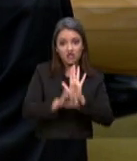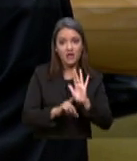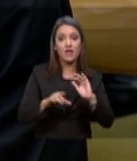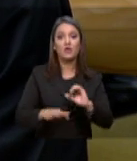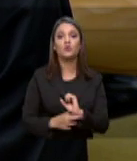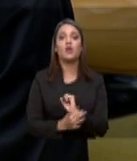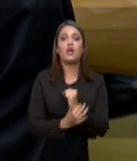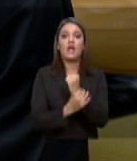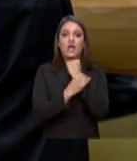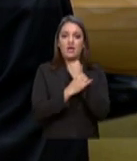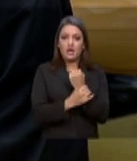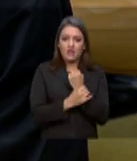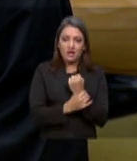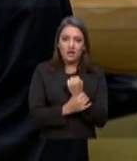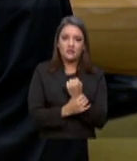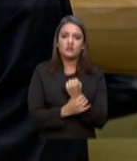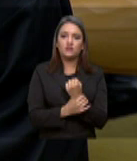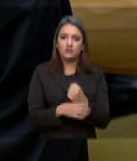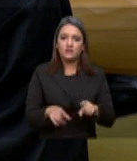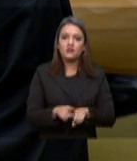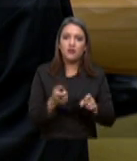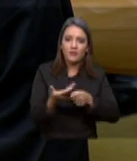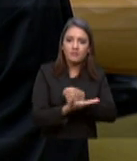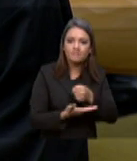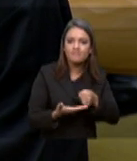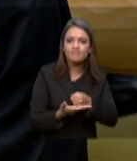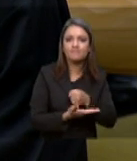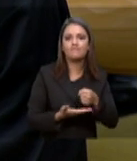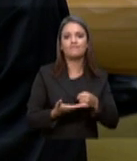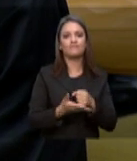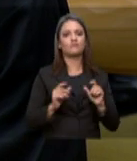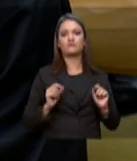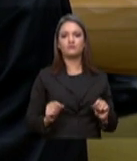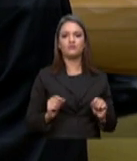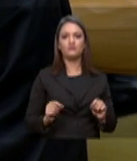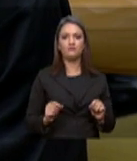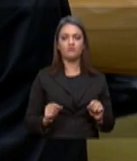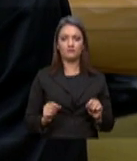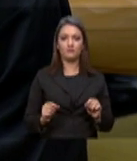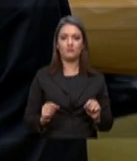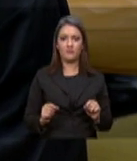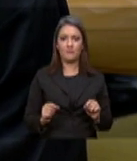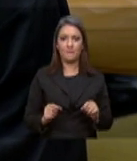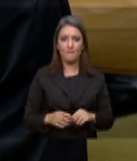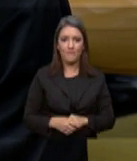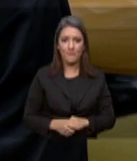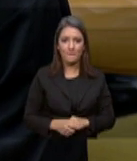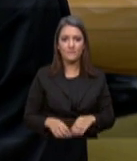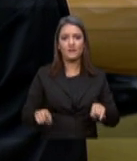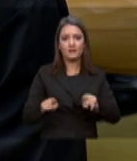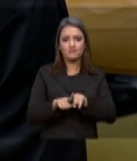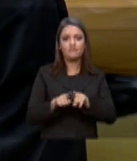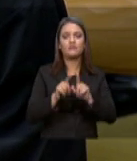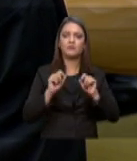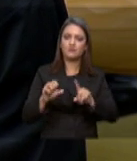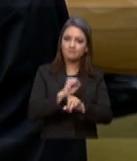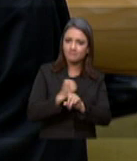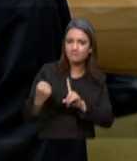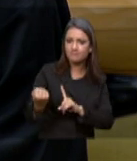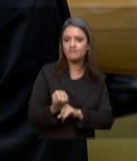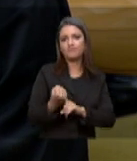garantias, incluindo no rol dos direitos fundamentais não apenas os civis e políticos, como também os